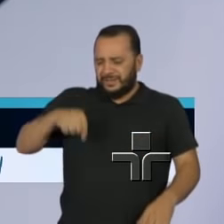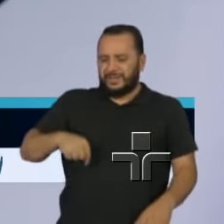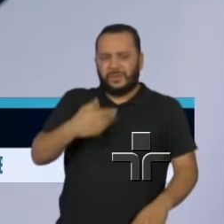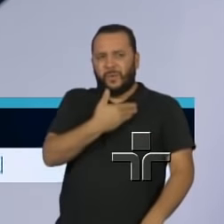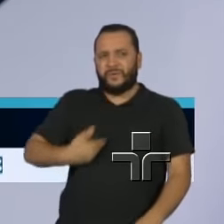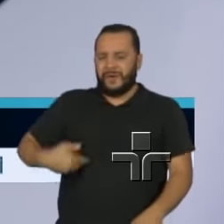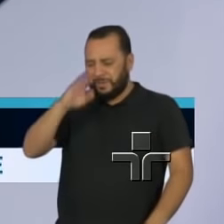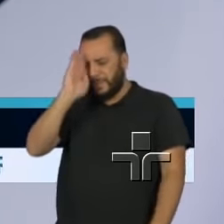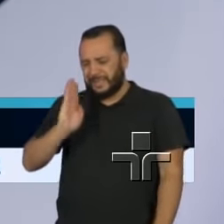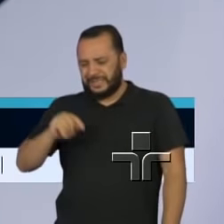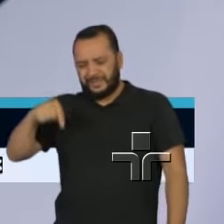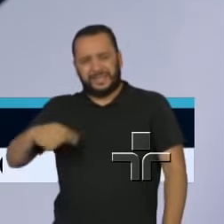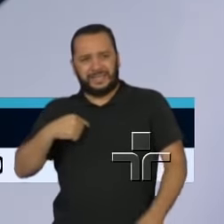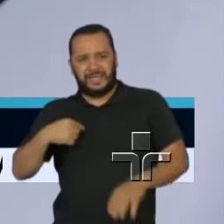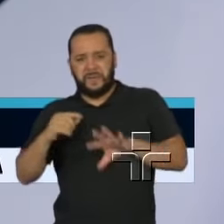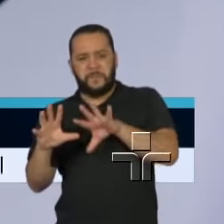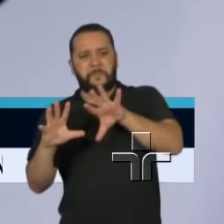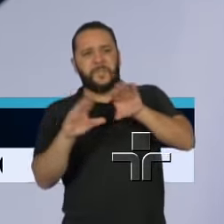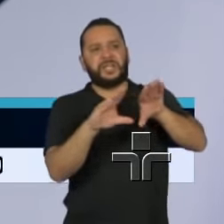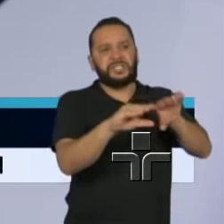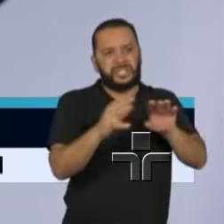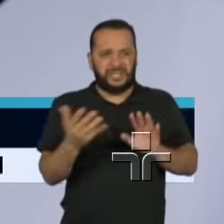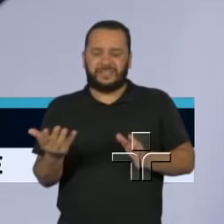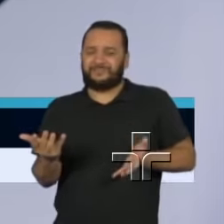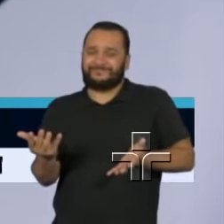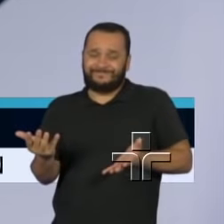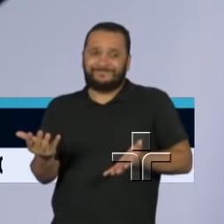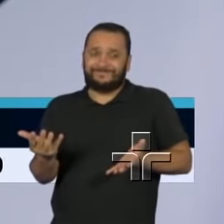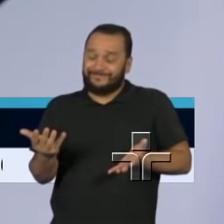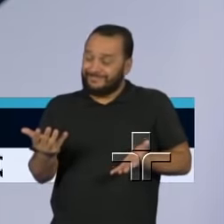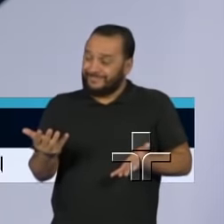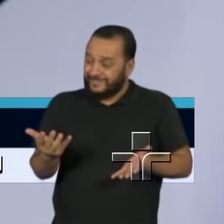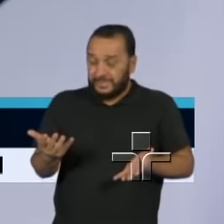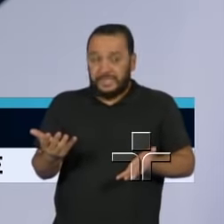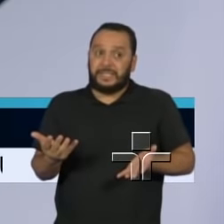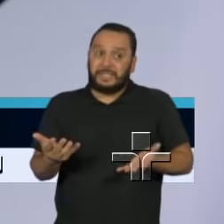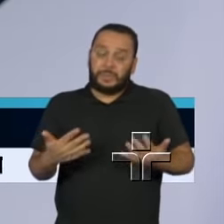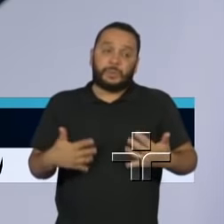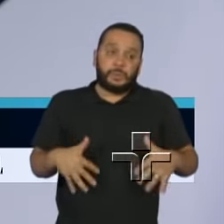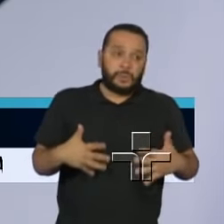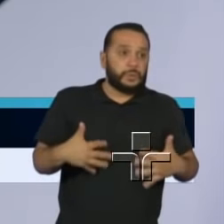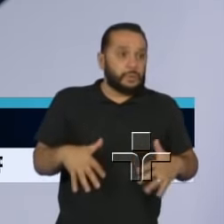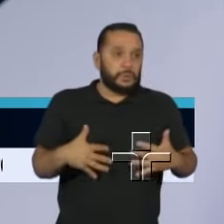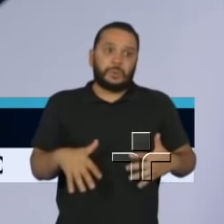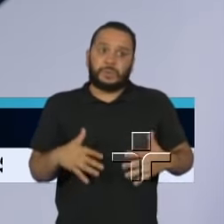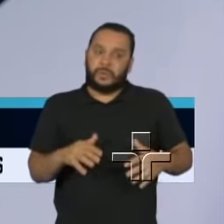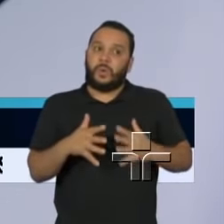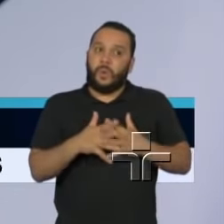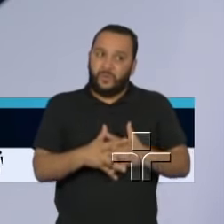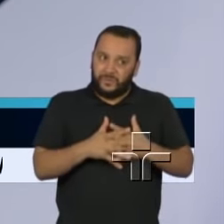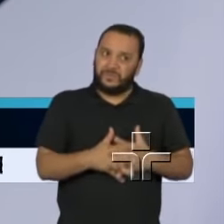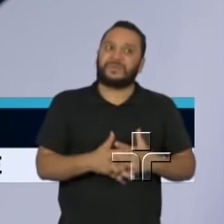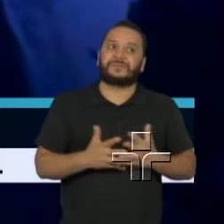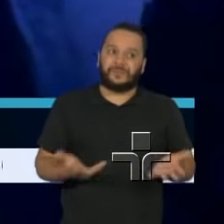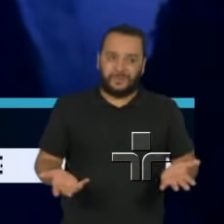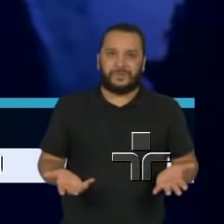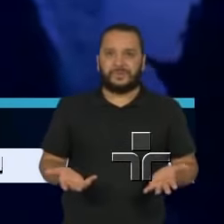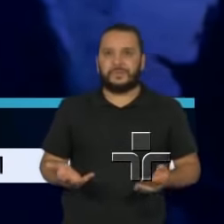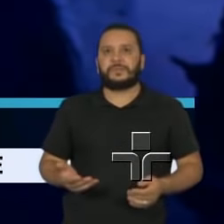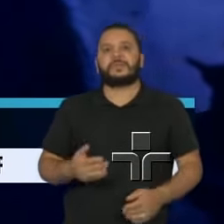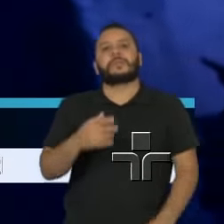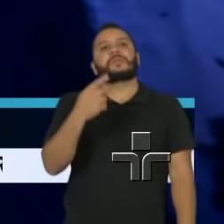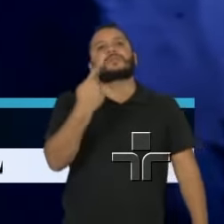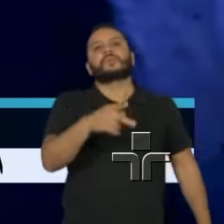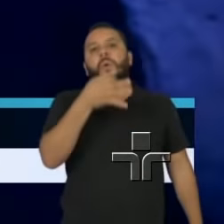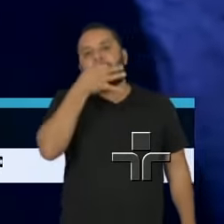brasileiro intervir no caso, que é um caso, digamos, bastante nebuloso. Sim. E na sua opinião, José